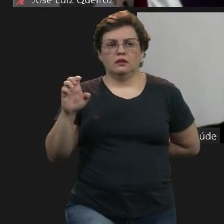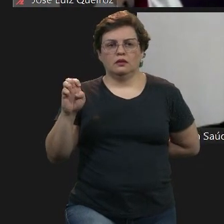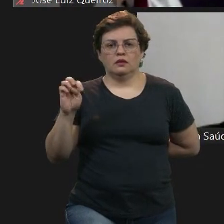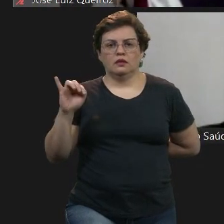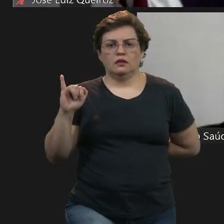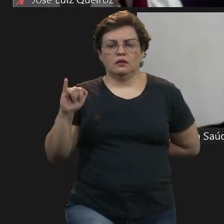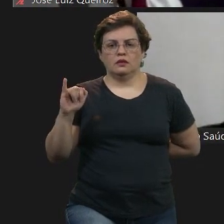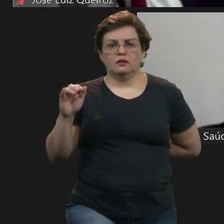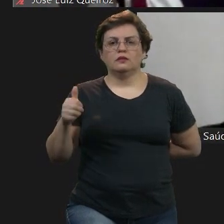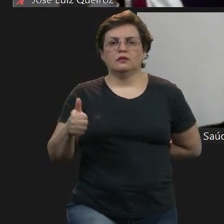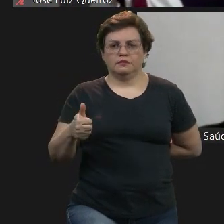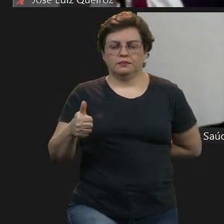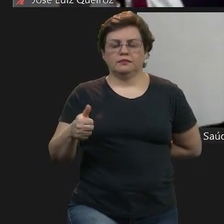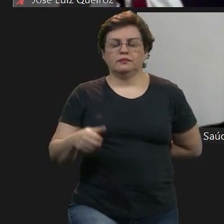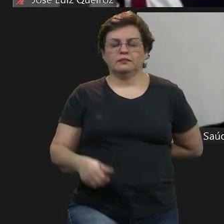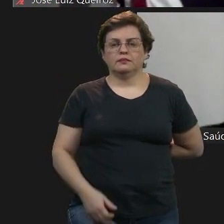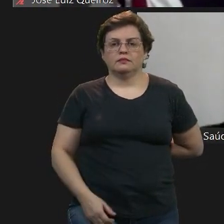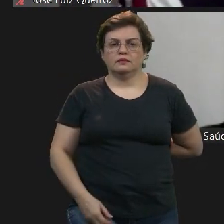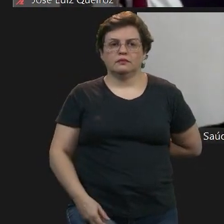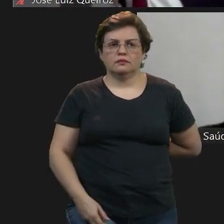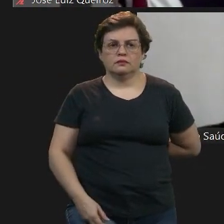Sim.